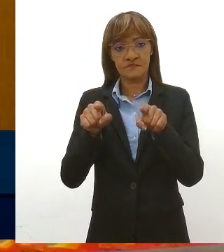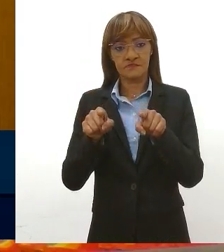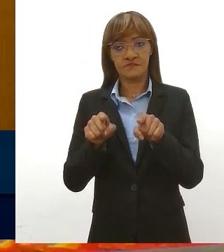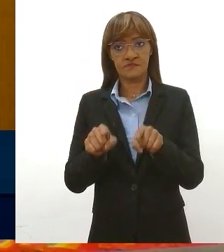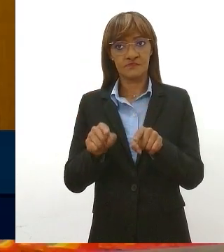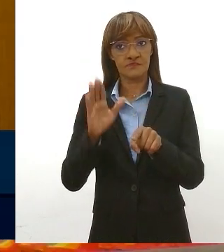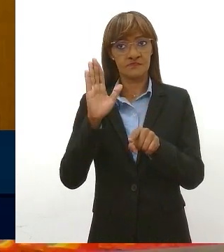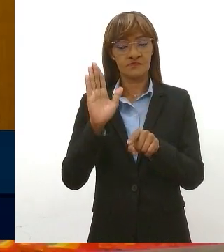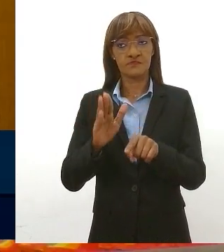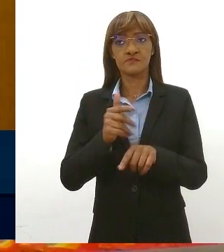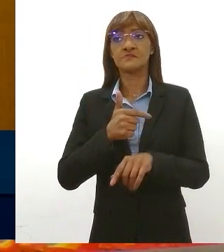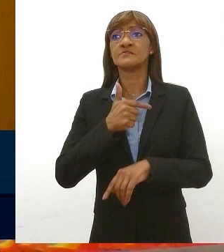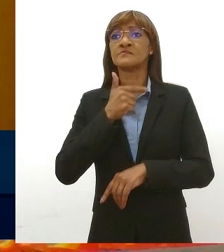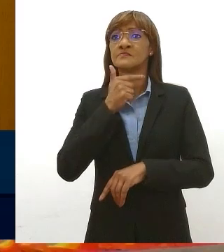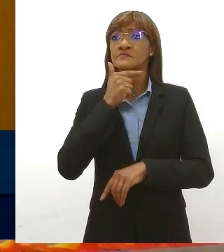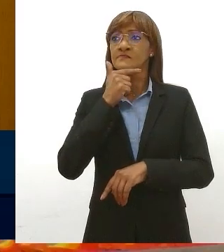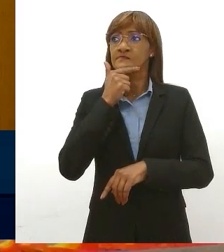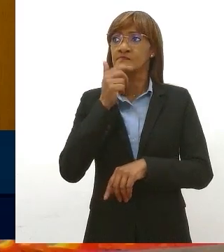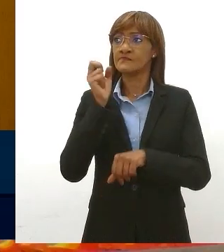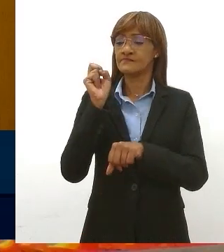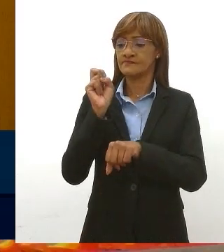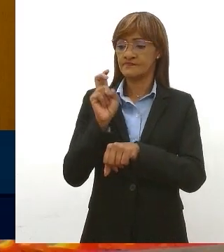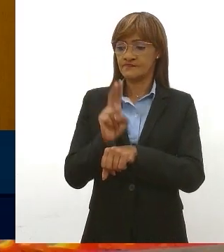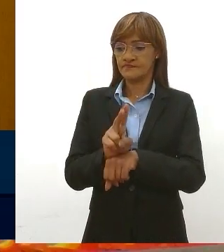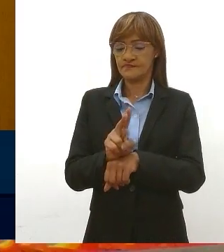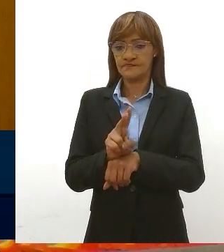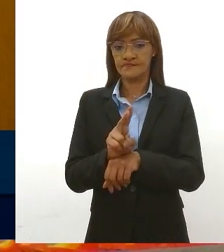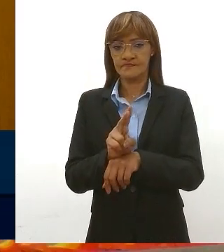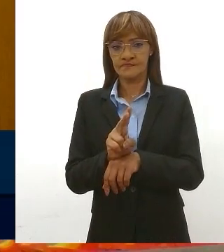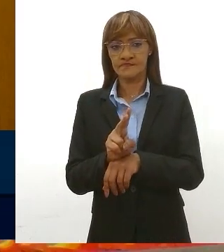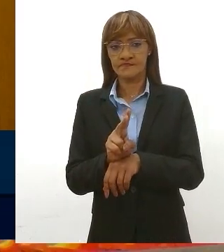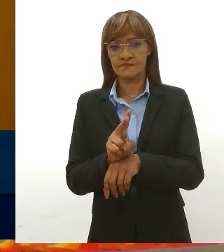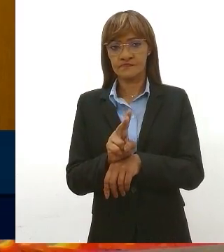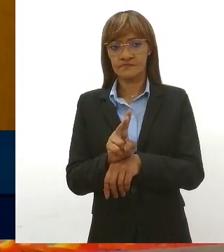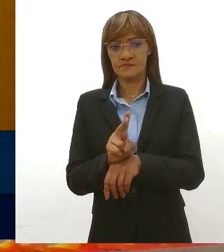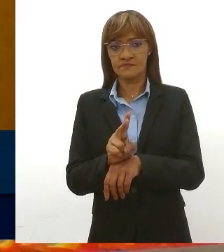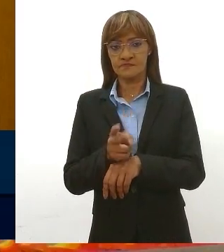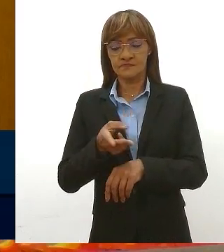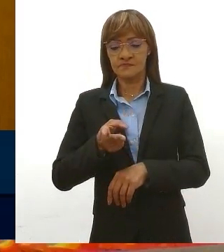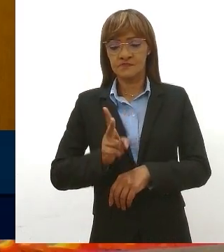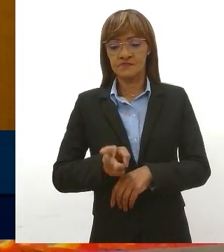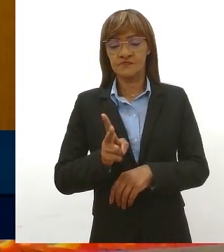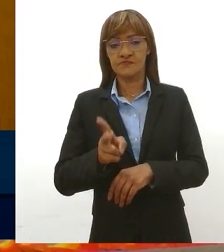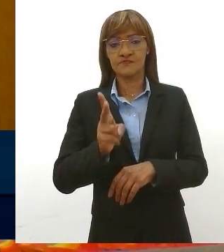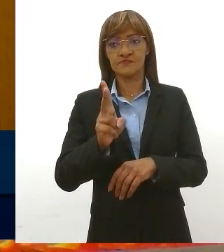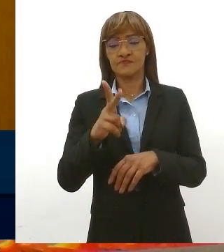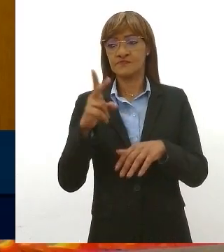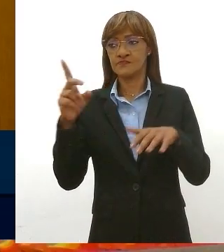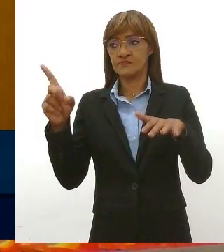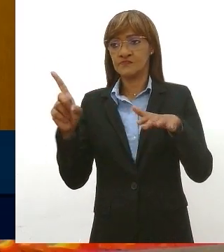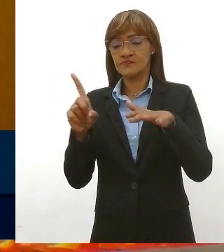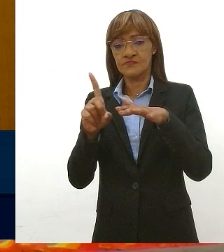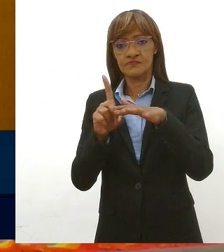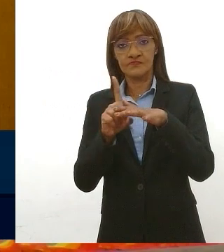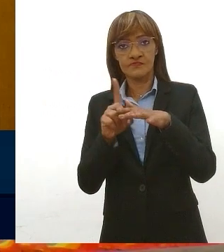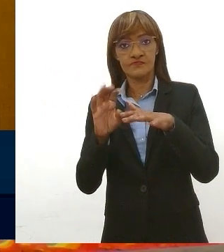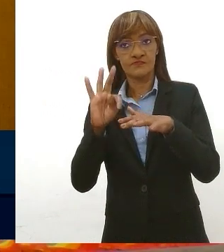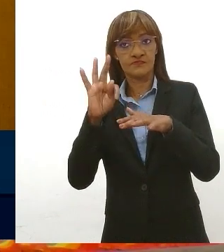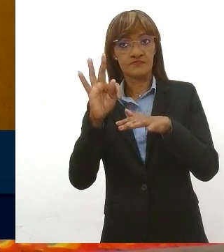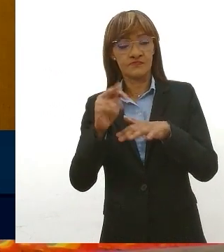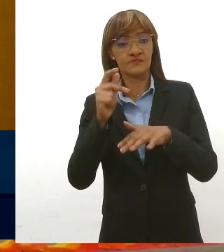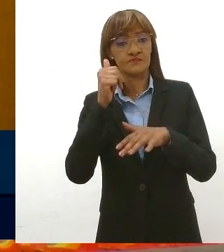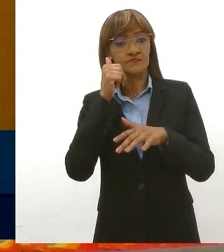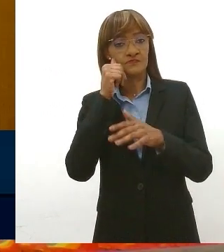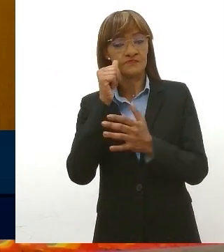como forma de não dessocializar essas mulheres e garantir que, ao sair do